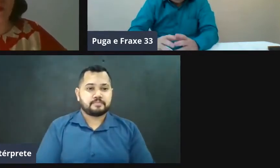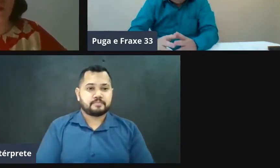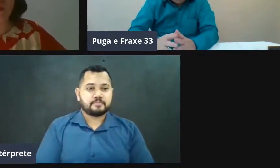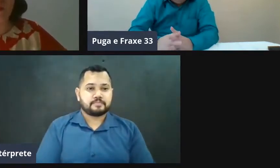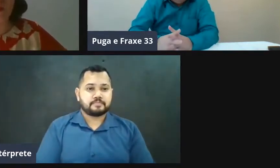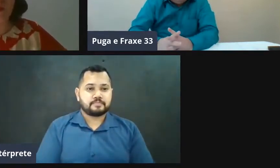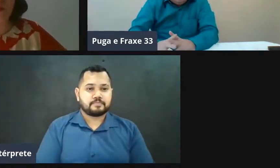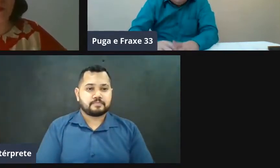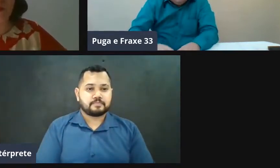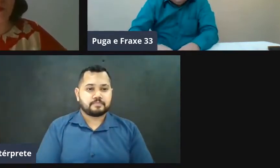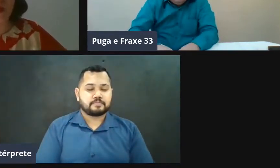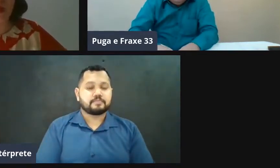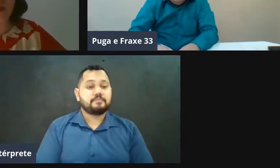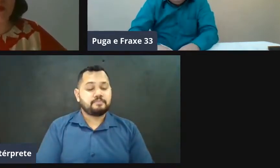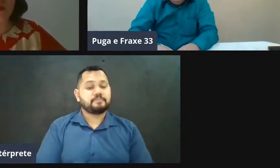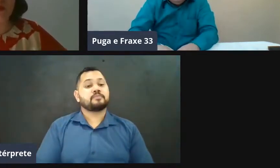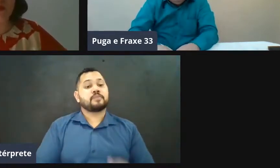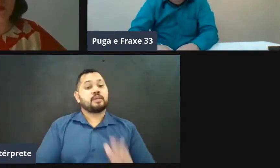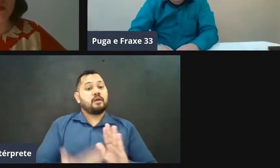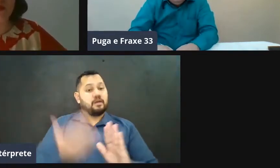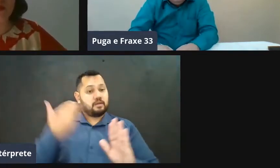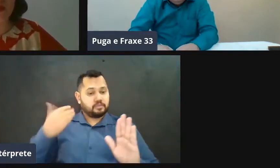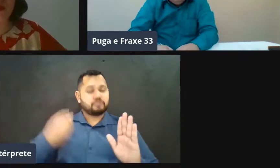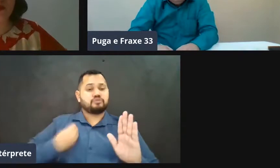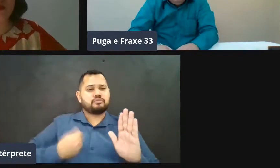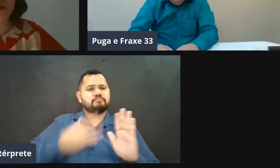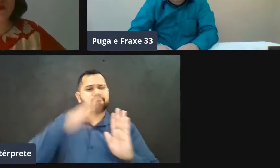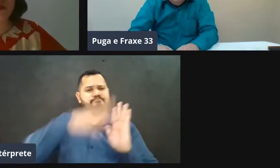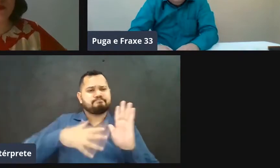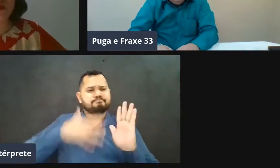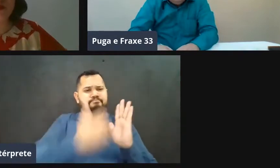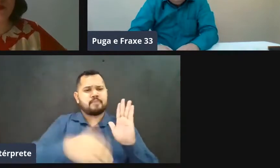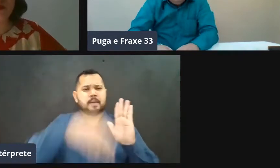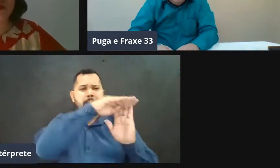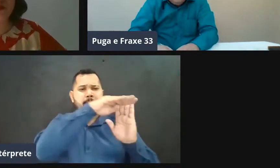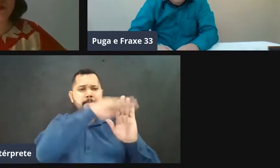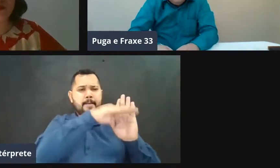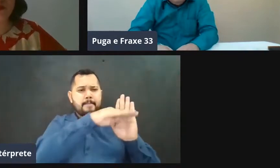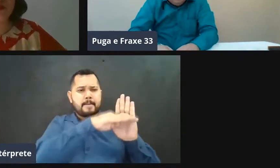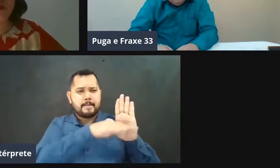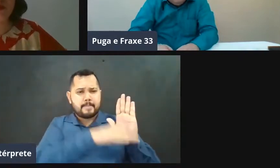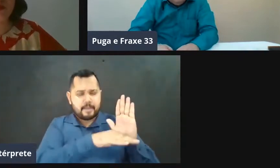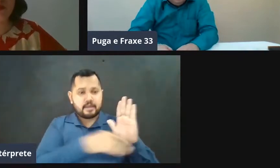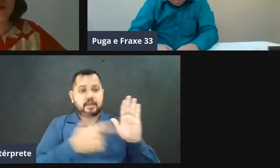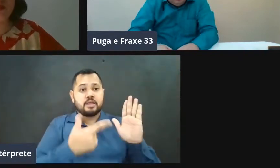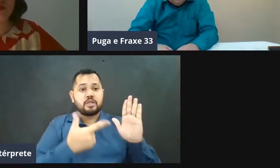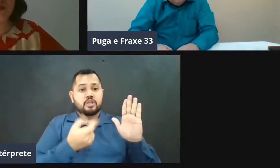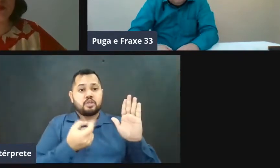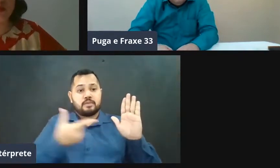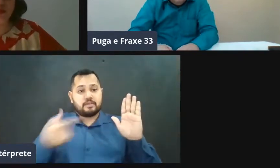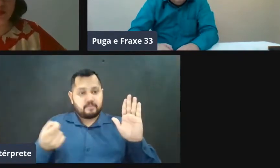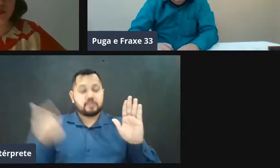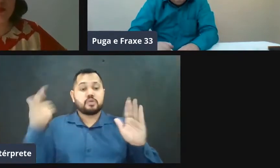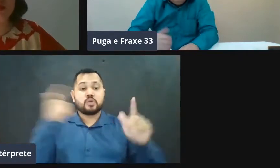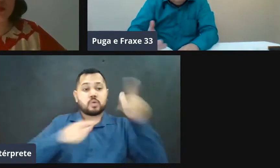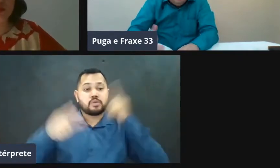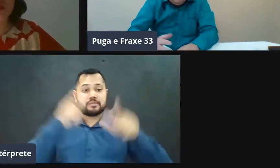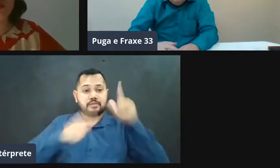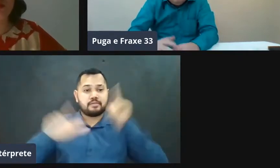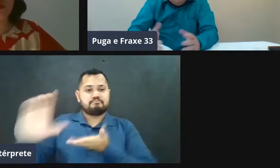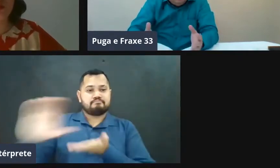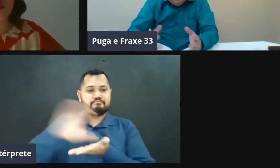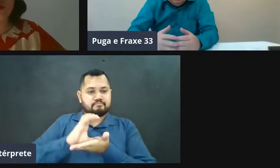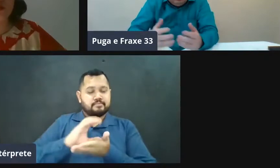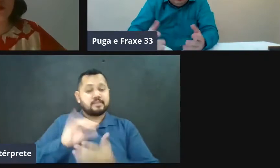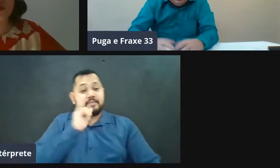Nós tínhamos uma extensa programação para o ano de 2020 para a captação de recursos.